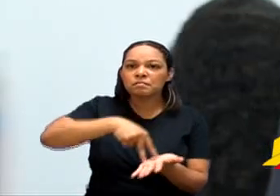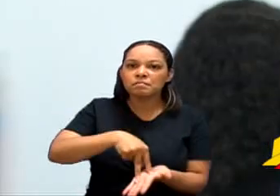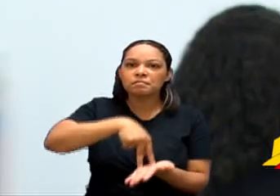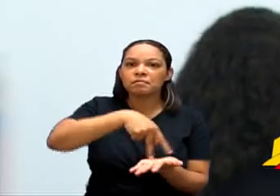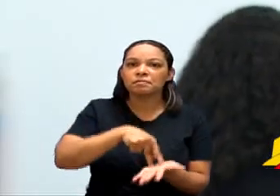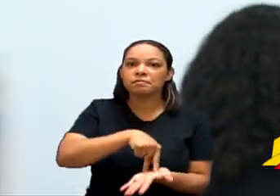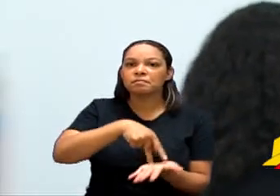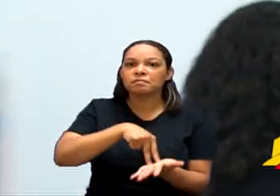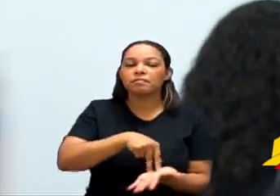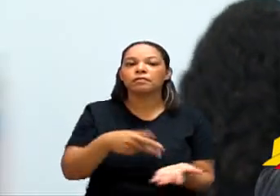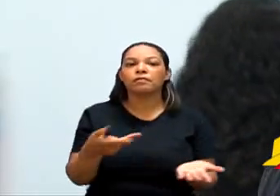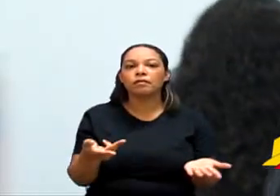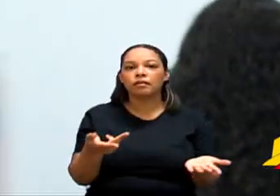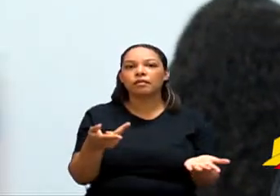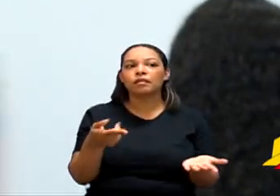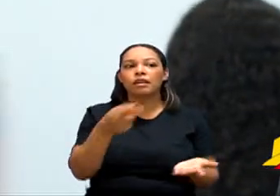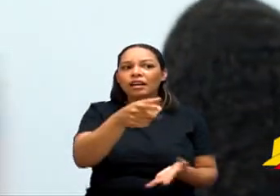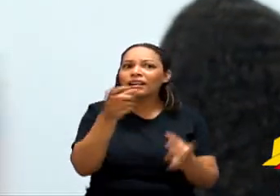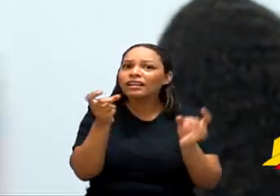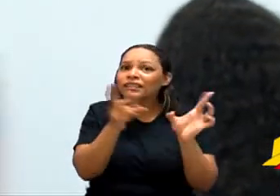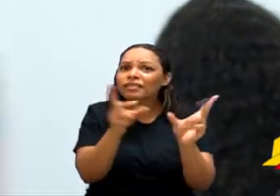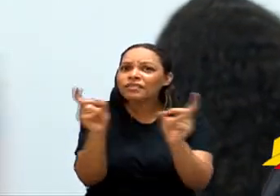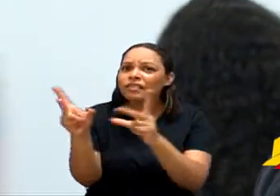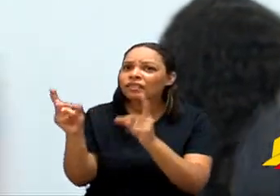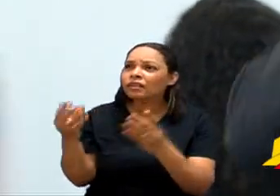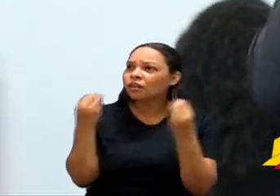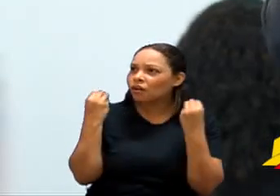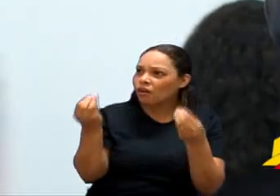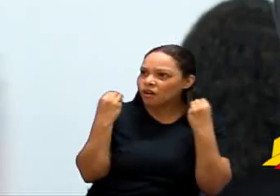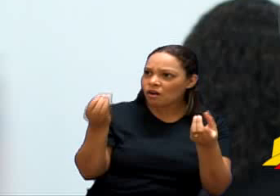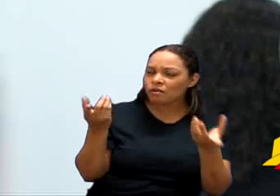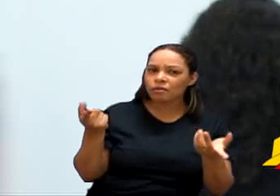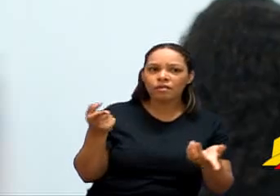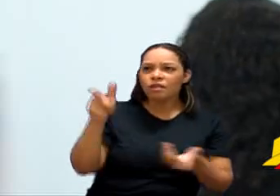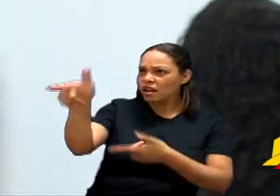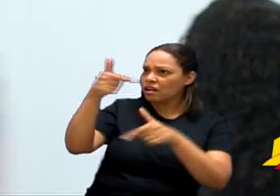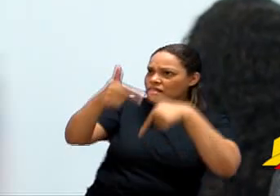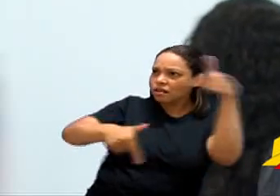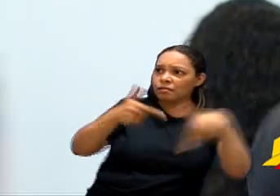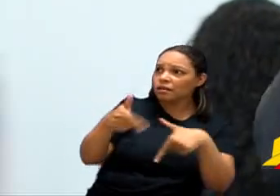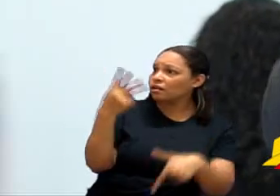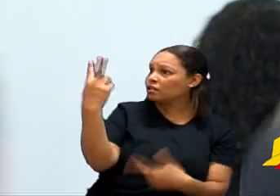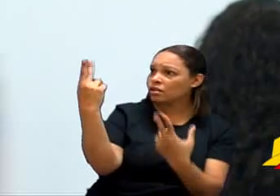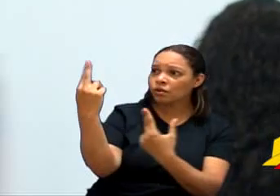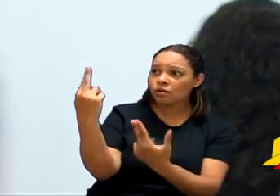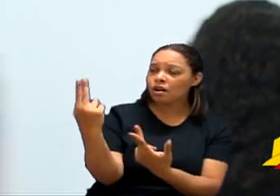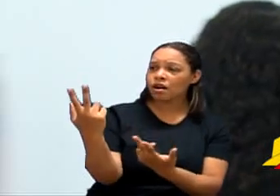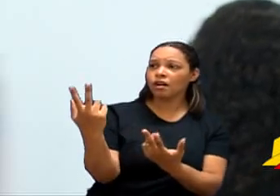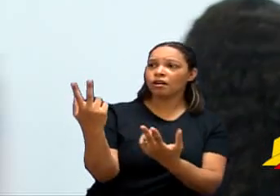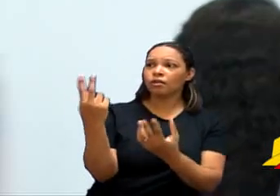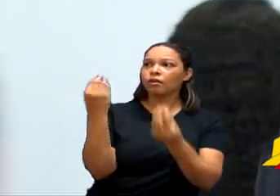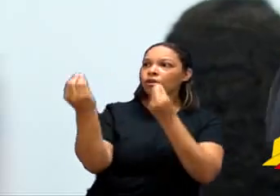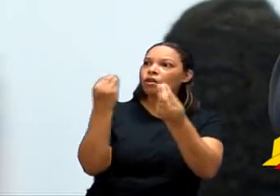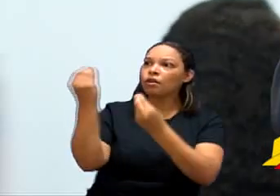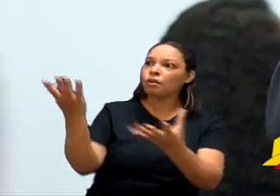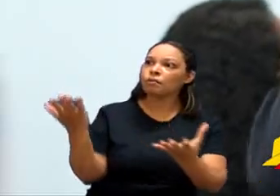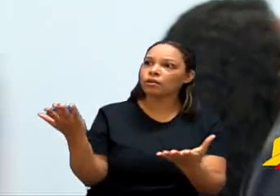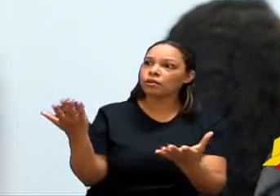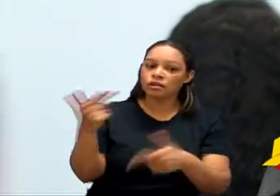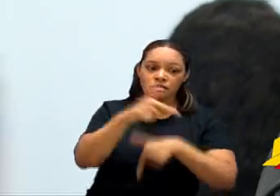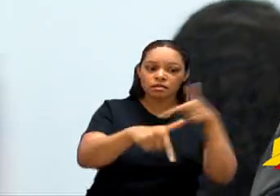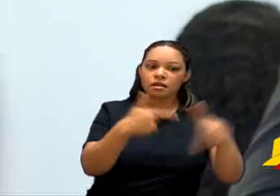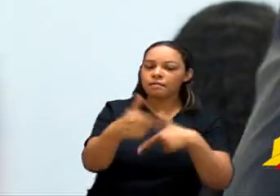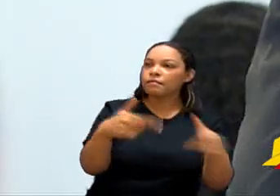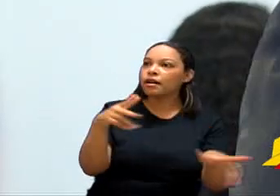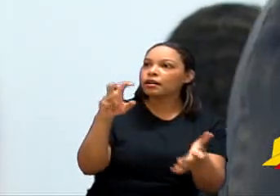a água para vender. É um trabalhador pra vender que nem você, de manhã. Meu. É um trabalhador que nem você. Para almoçar à tarde, para comer depois. Alguns, só que